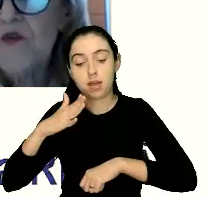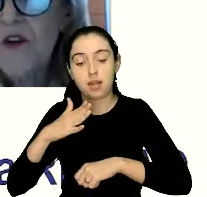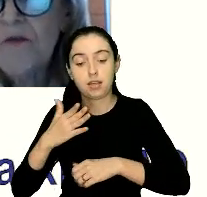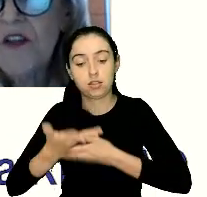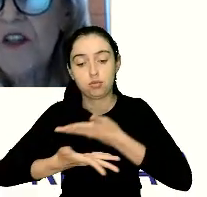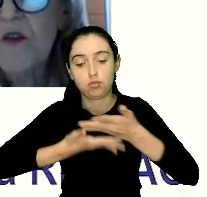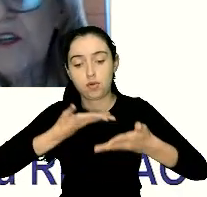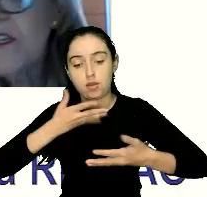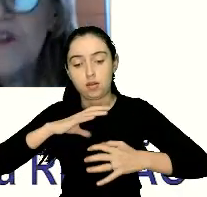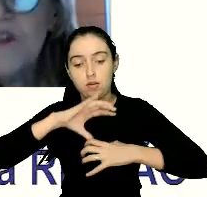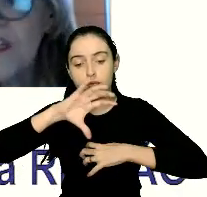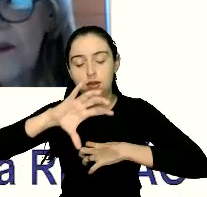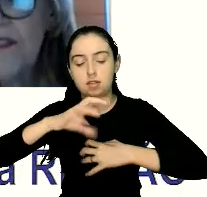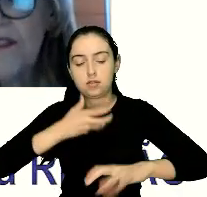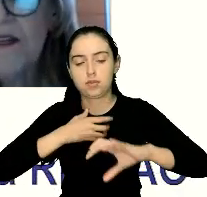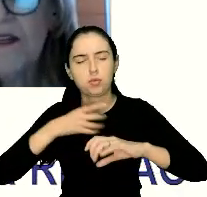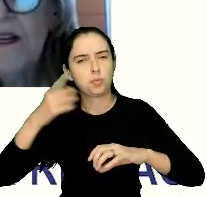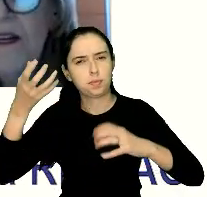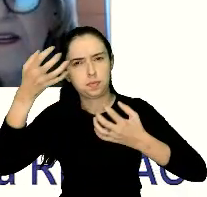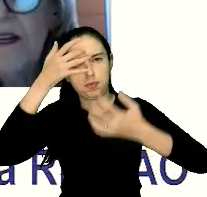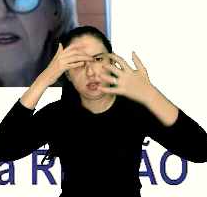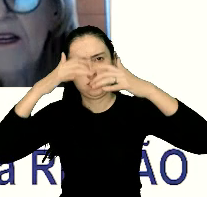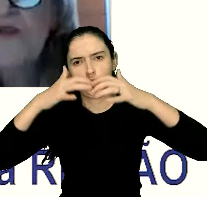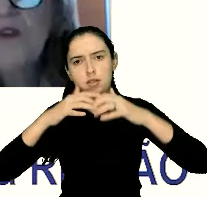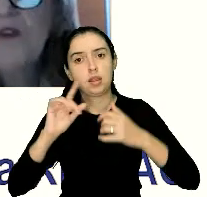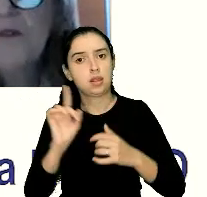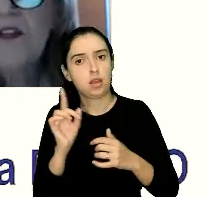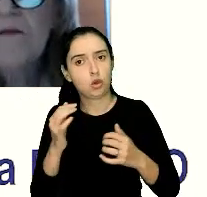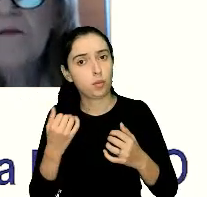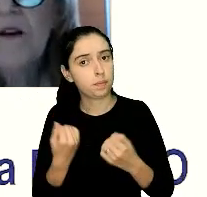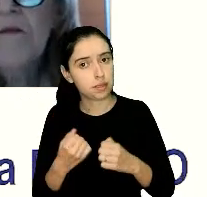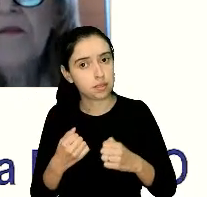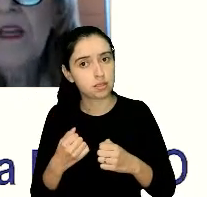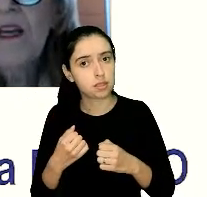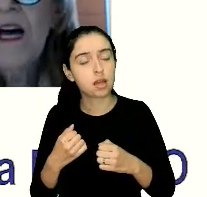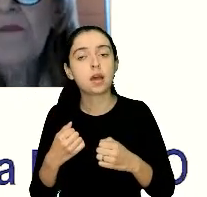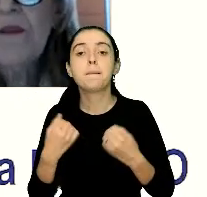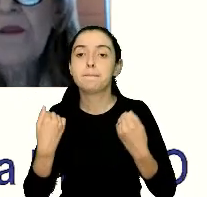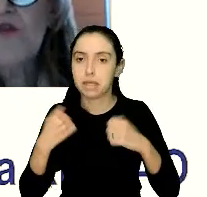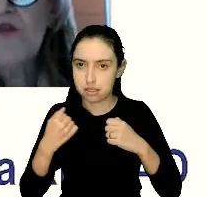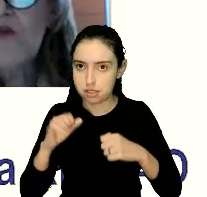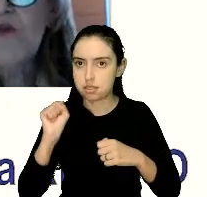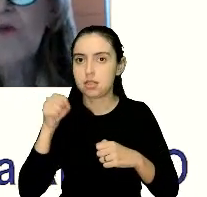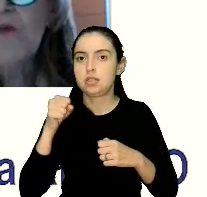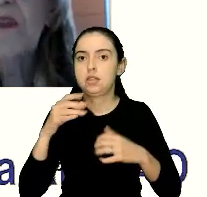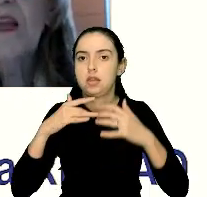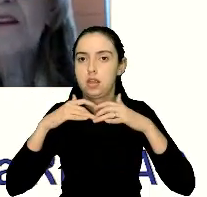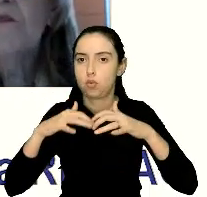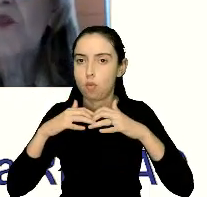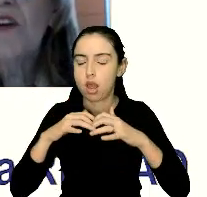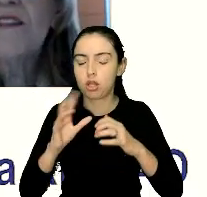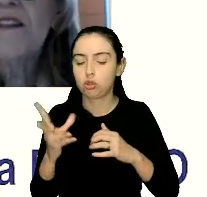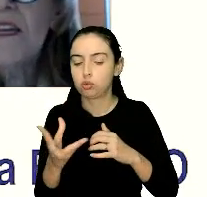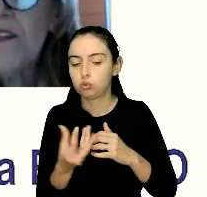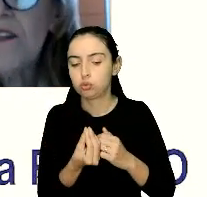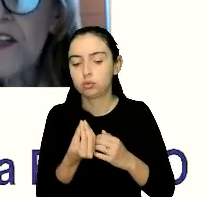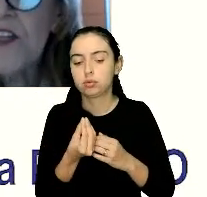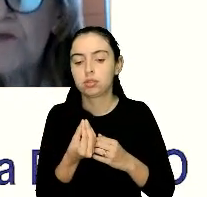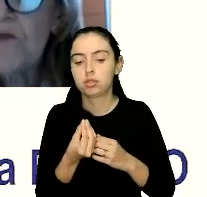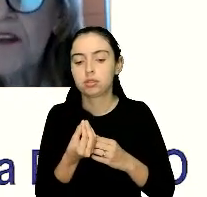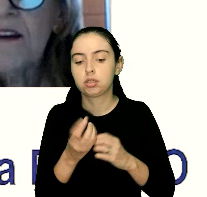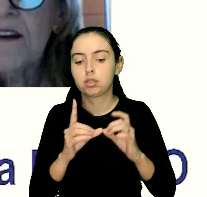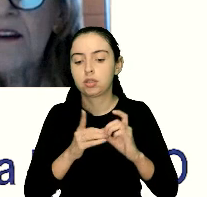do que racionalmente, não que não se deva pensar racionalmente, né? Apesar de tudo, a democracia